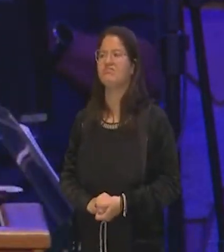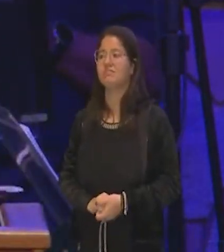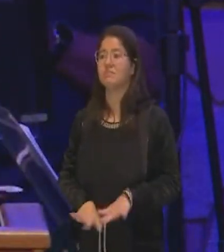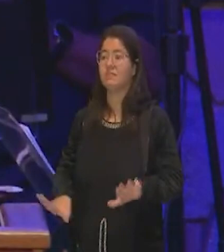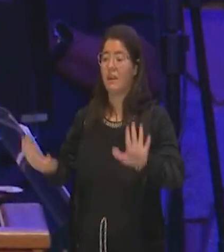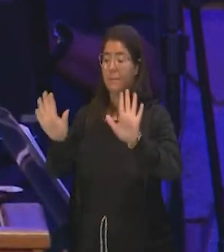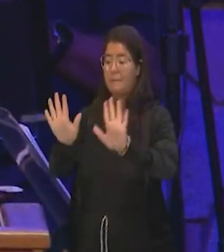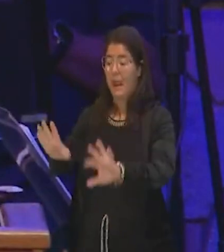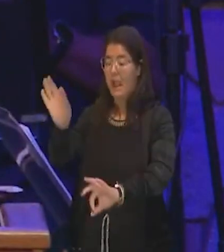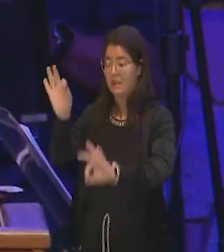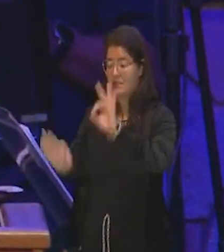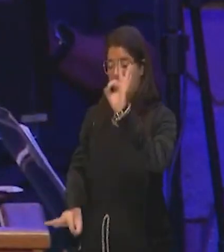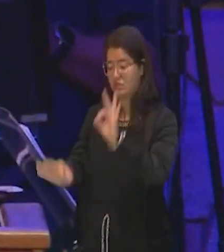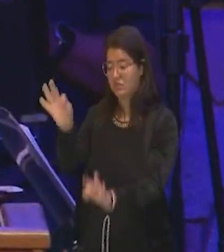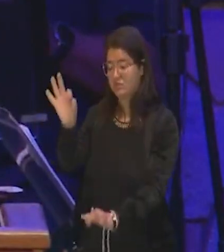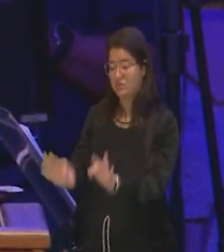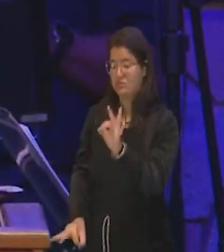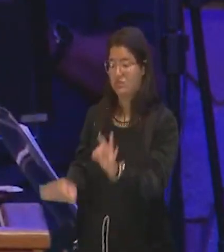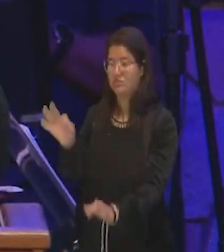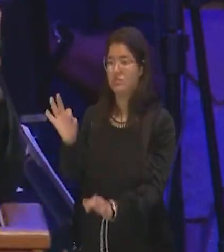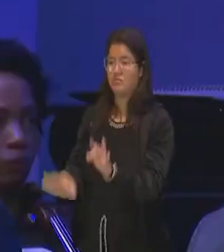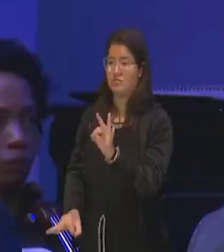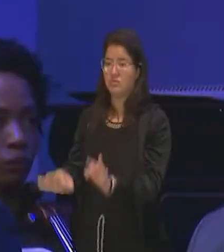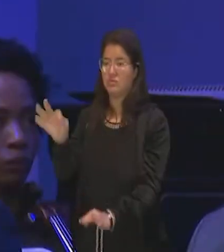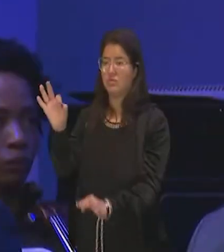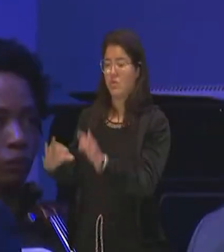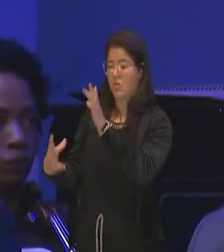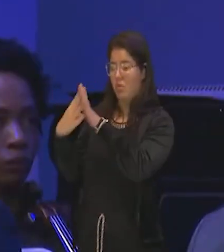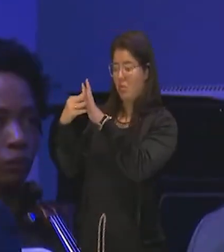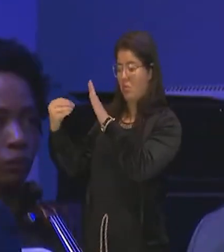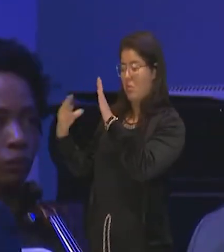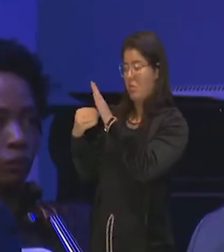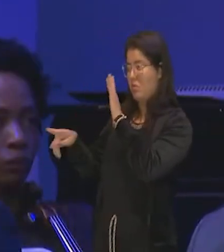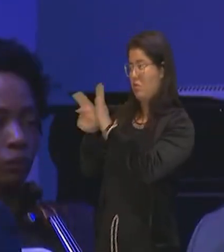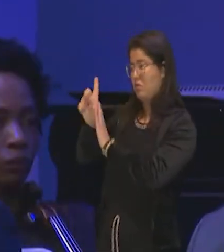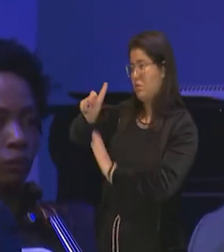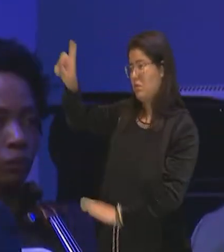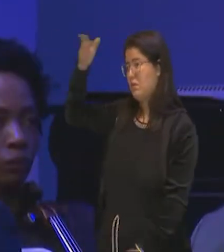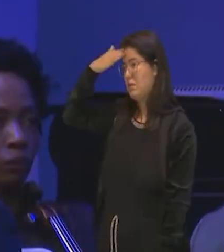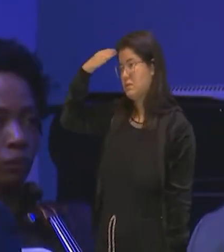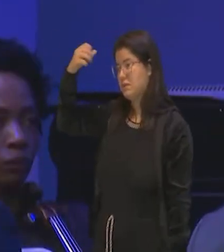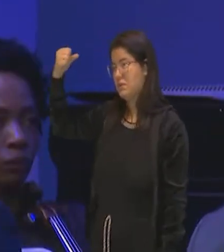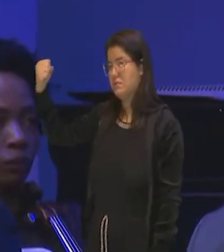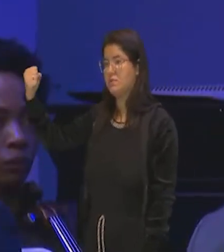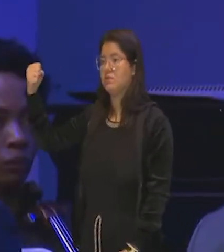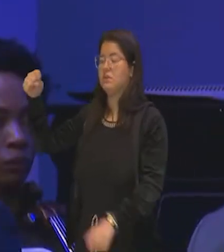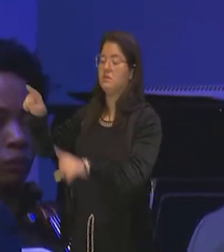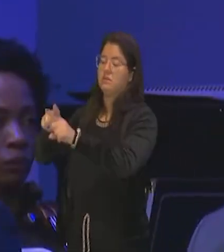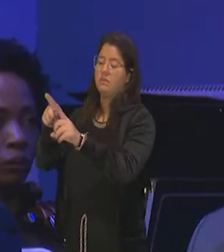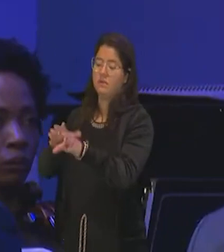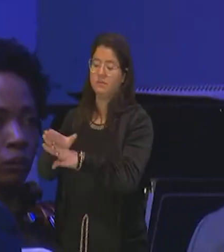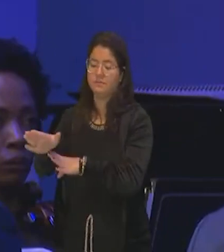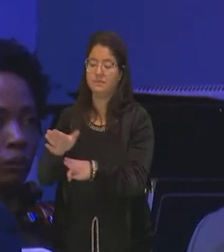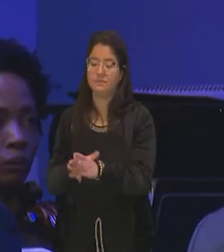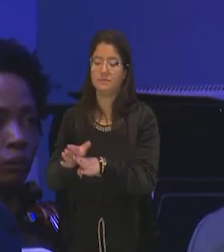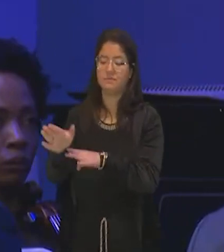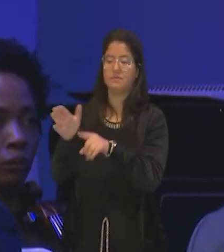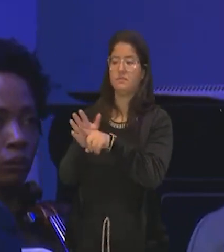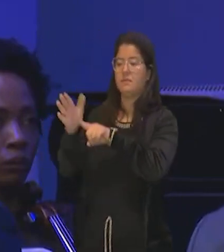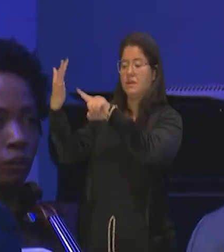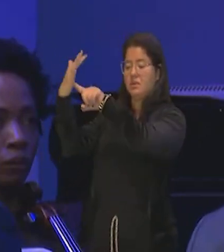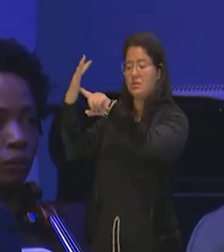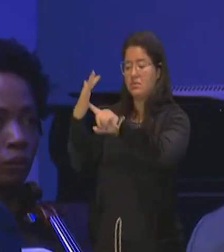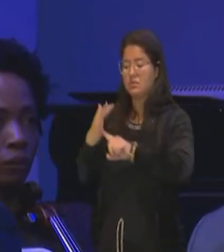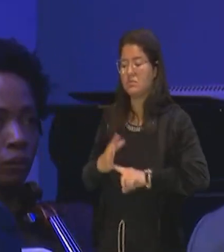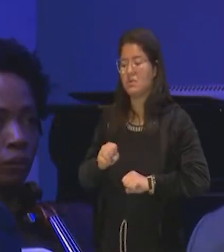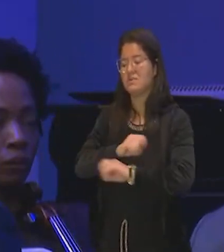Mas a justiça, o parâmetro divino na sabedoria e na orientação da sobriedade, nos trazendo